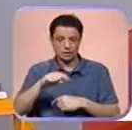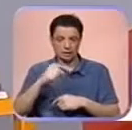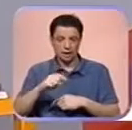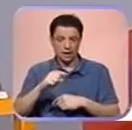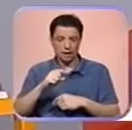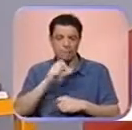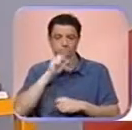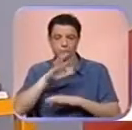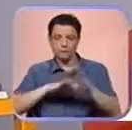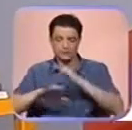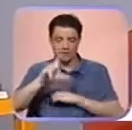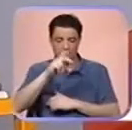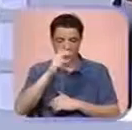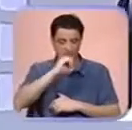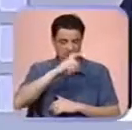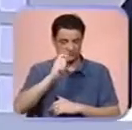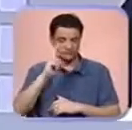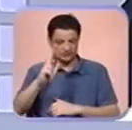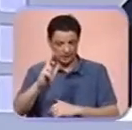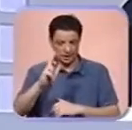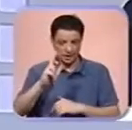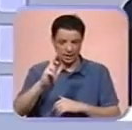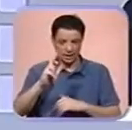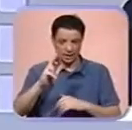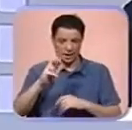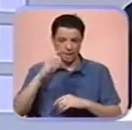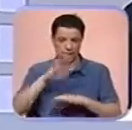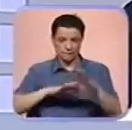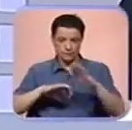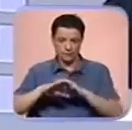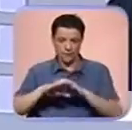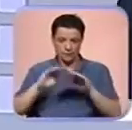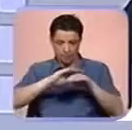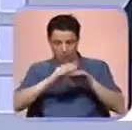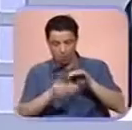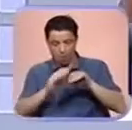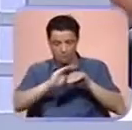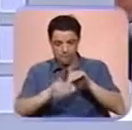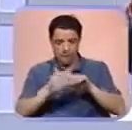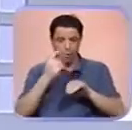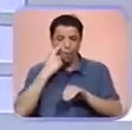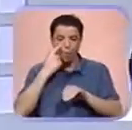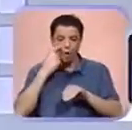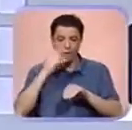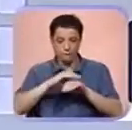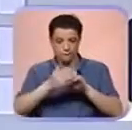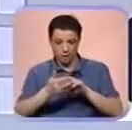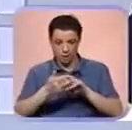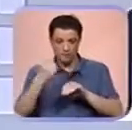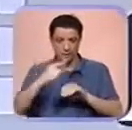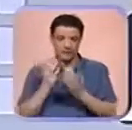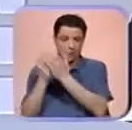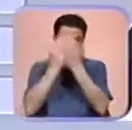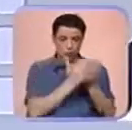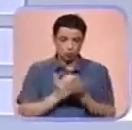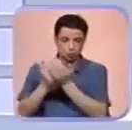dioptrias, podemos fazer laser. Portanto, o laser vai fazer uma aplanação da curvatura exterior do olho. Portanto, exige um estudo